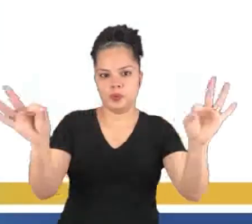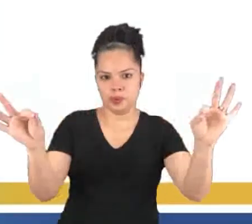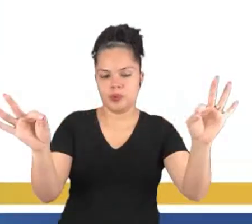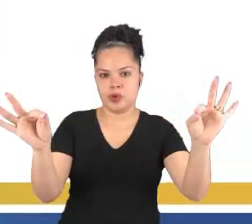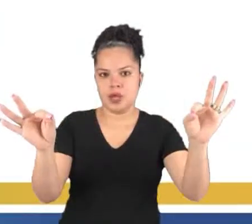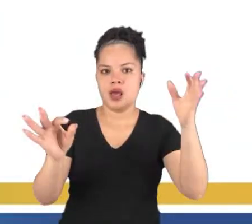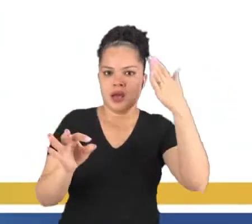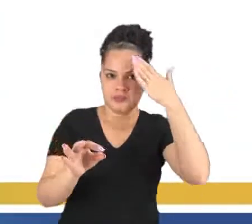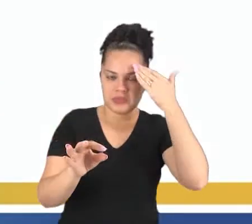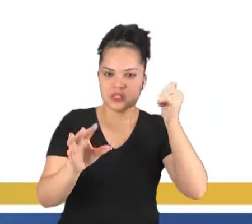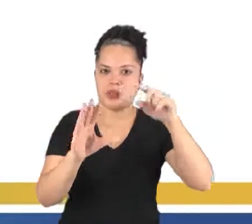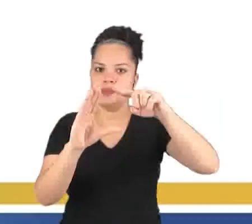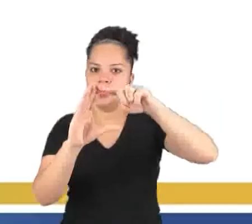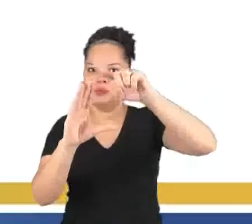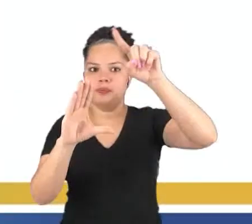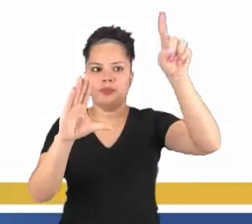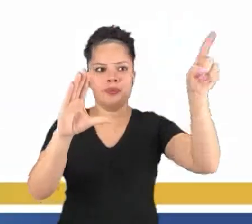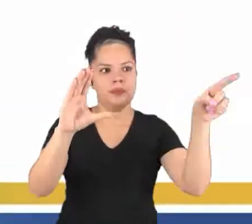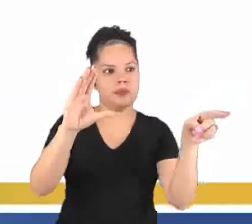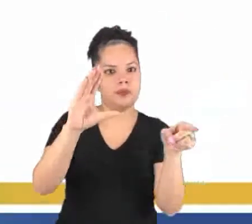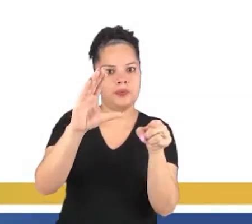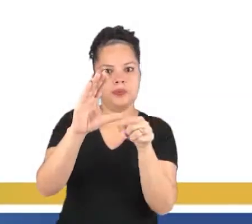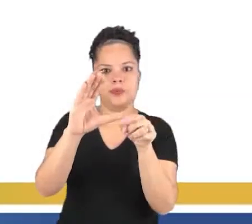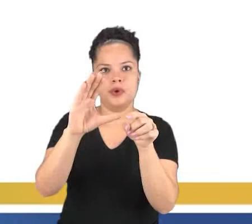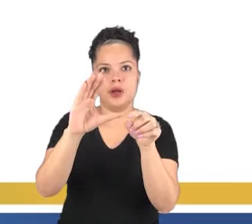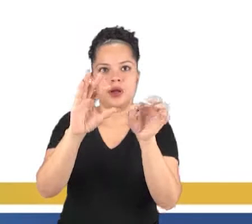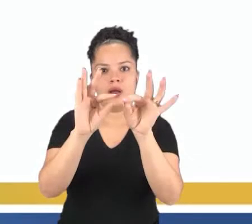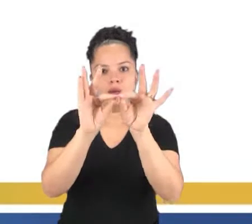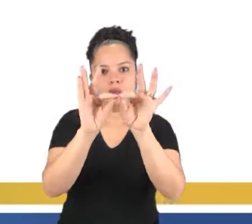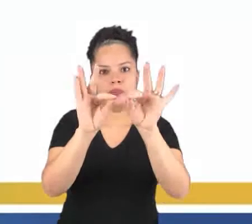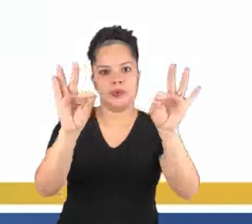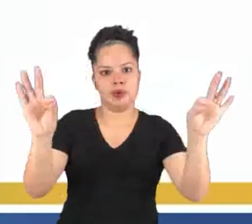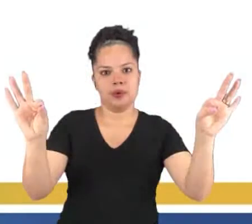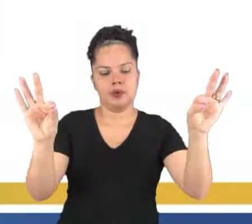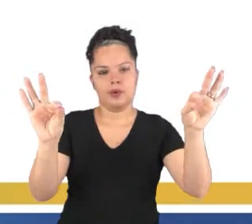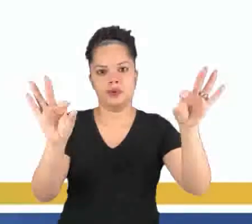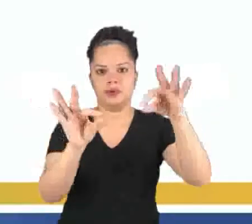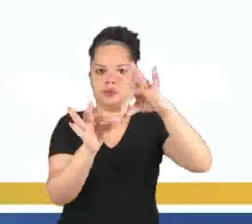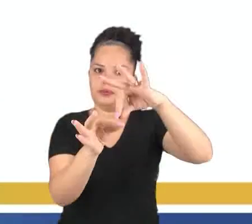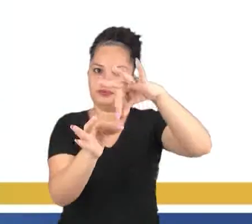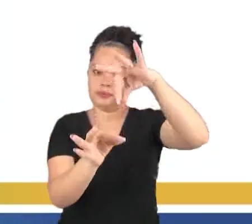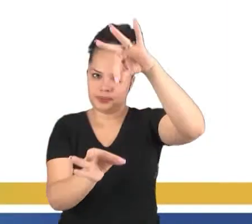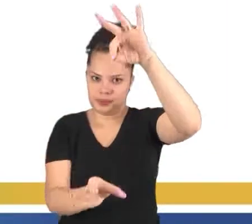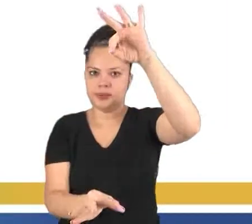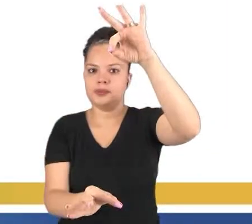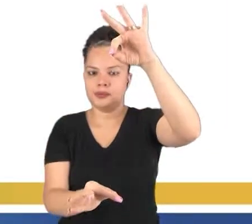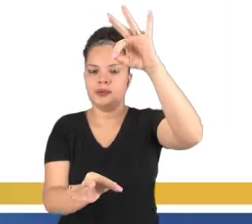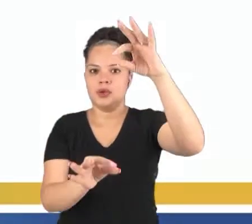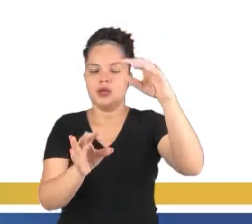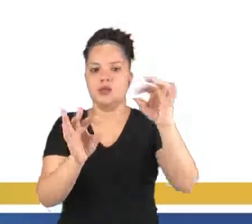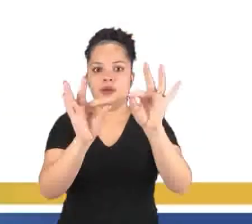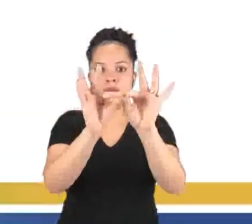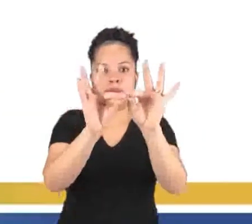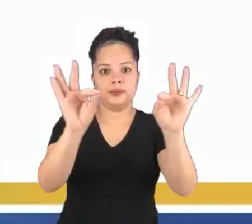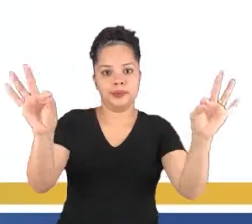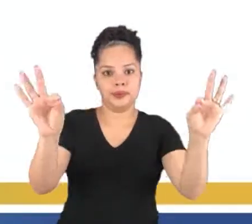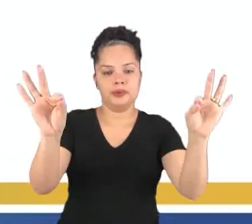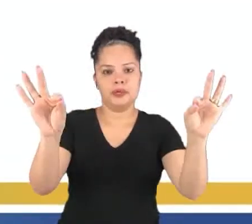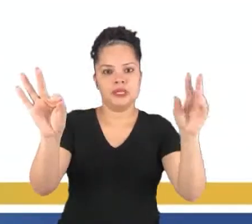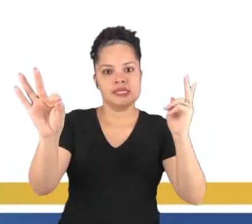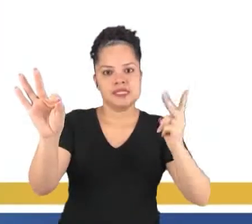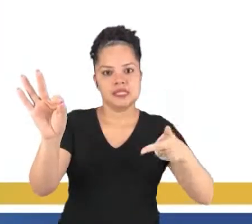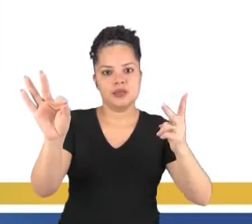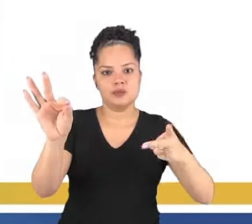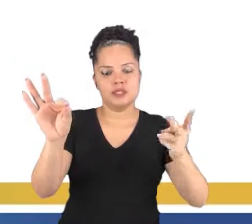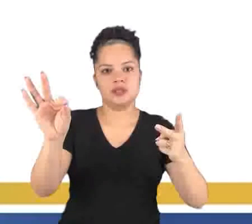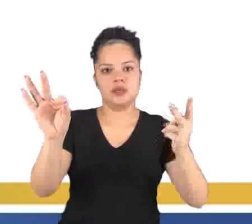que o comprimento da circunferência, da linha que forma a circunferência, quando eu divido ela pelo diâmetro, sempre vai dar π.